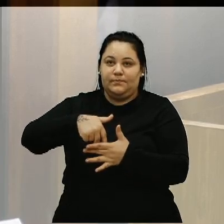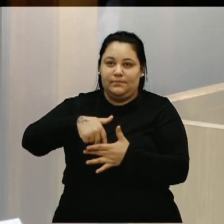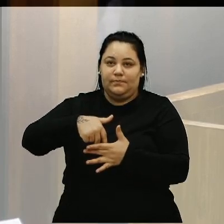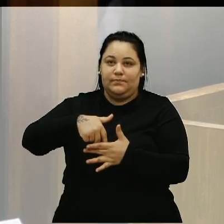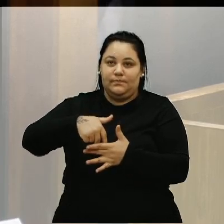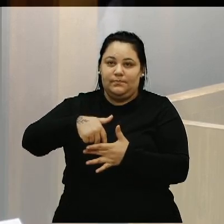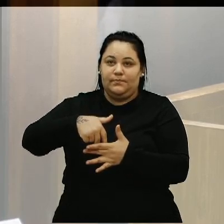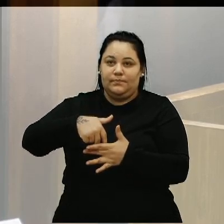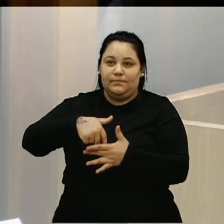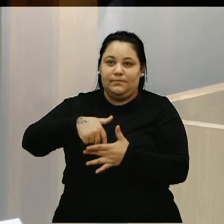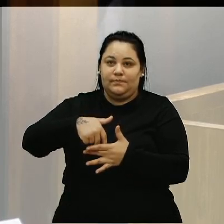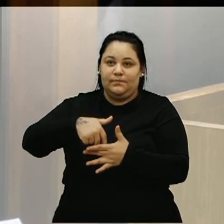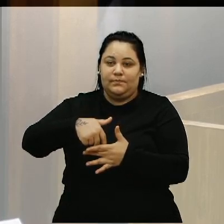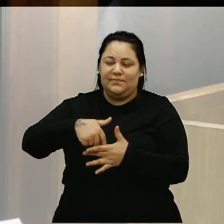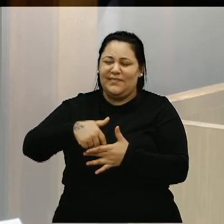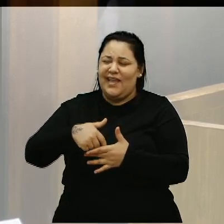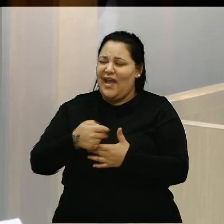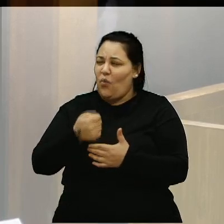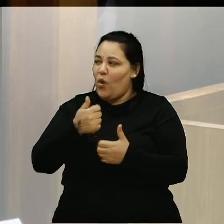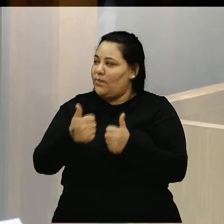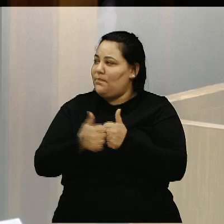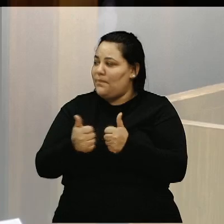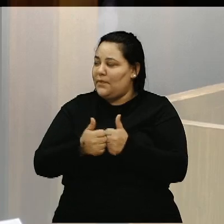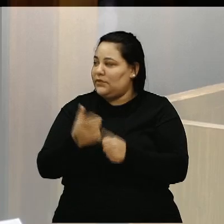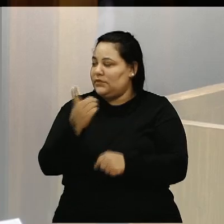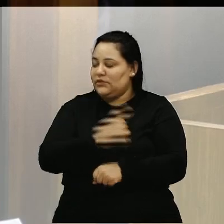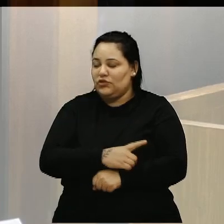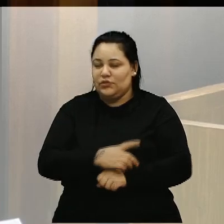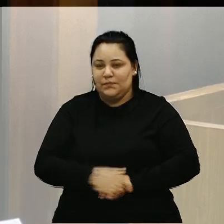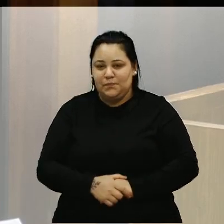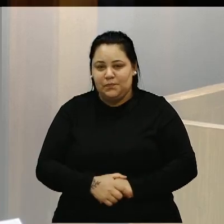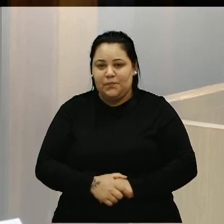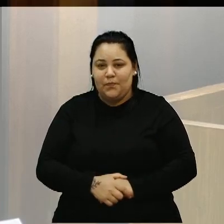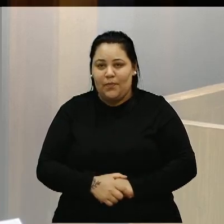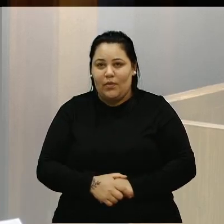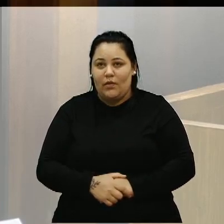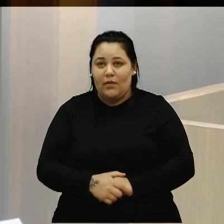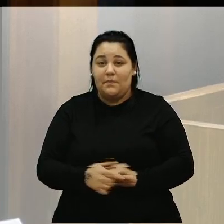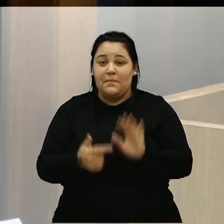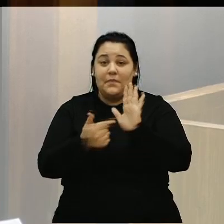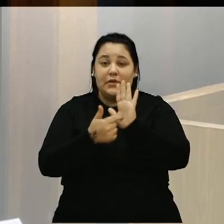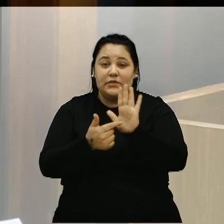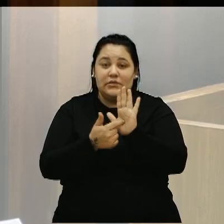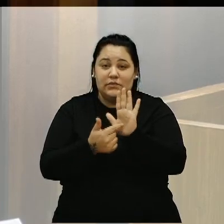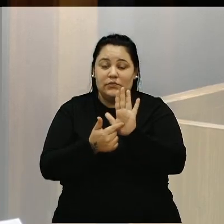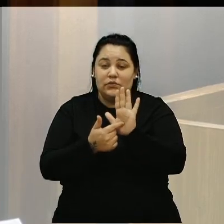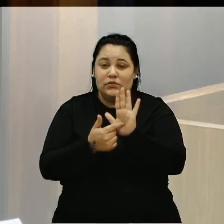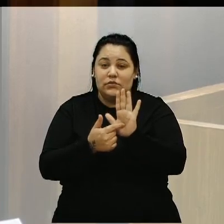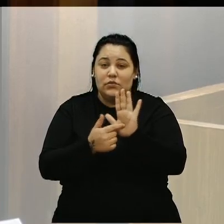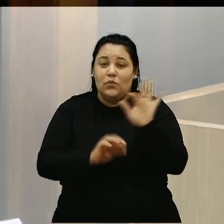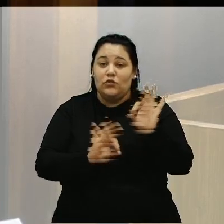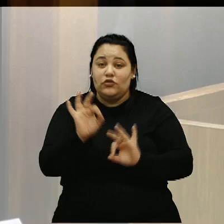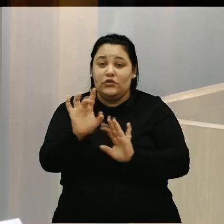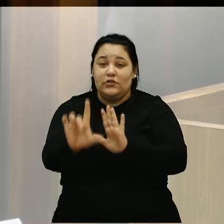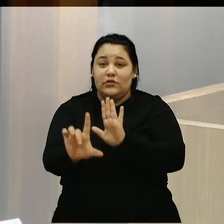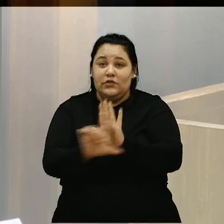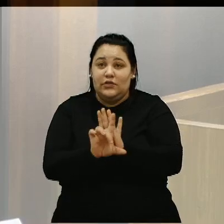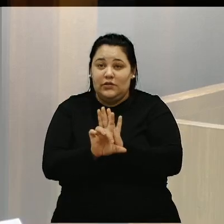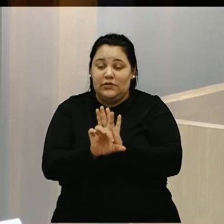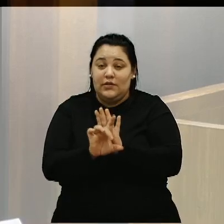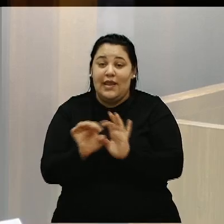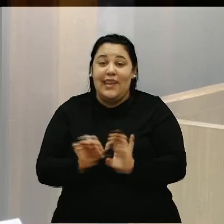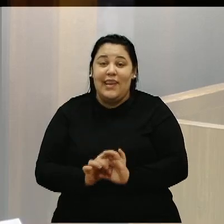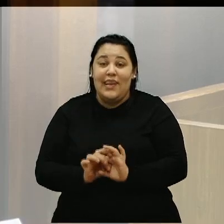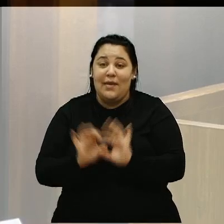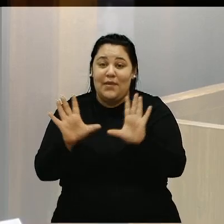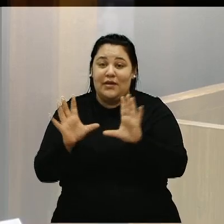ou pelo menos perto dessa data, apresentamos um projeto de lei autorizando